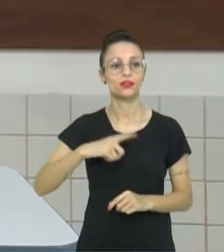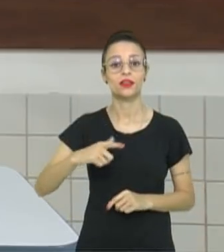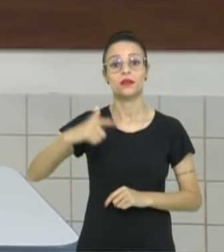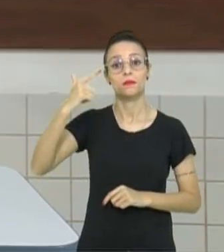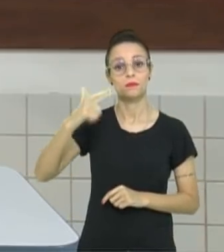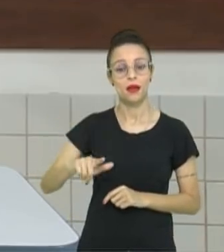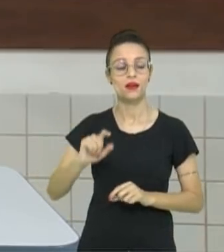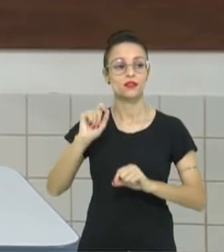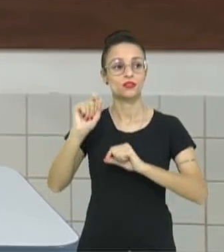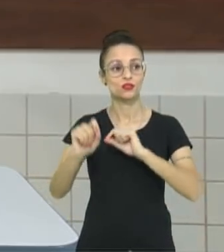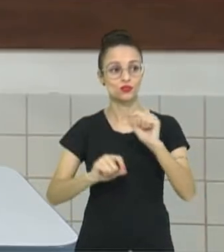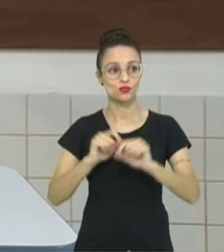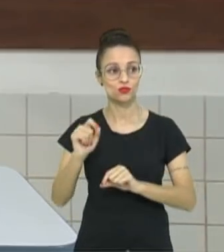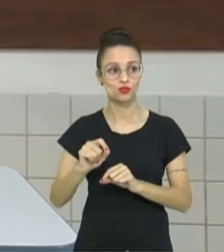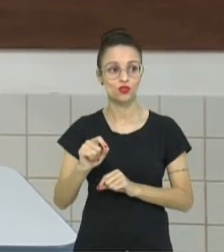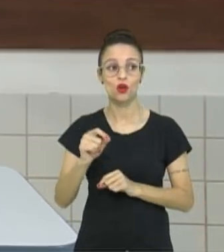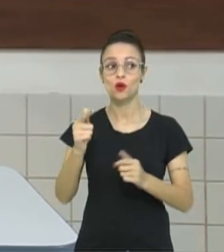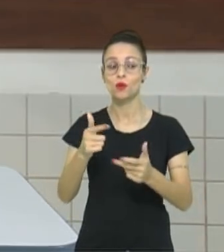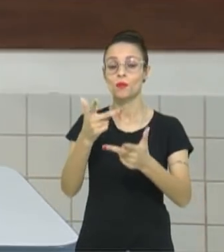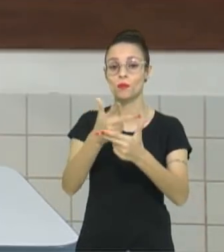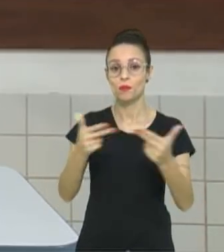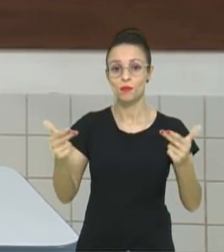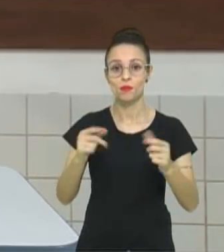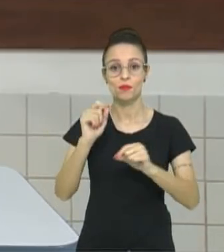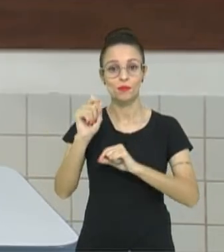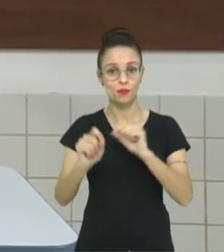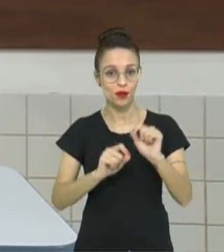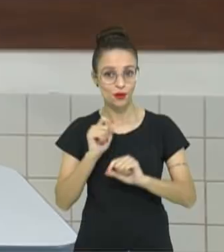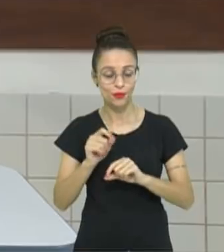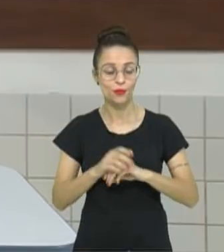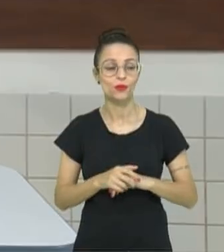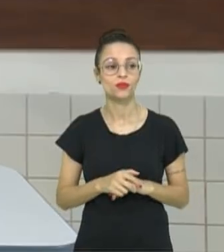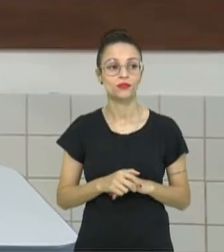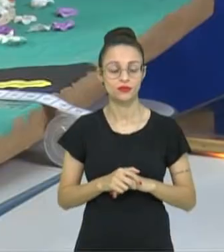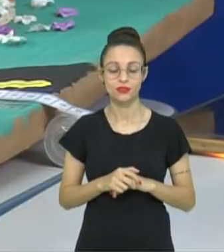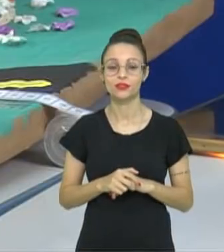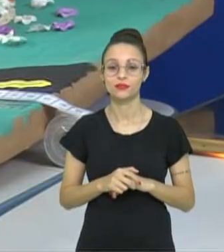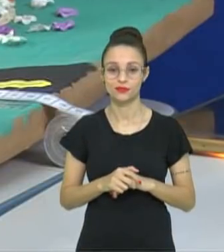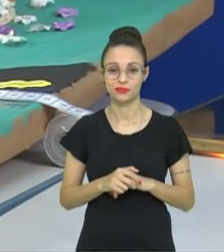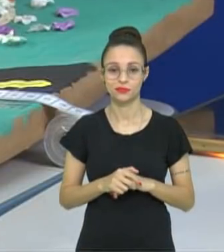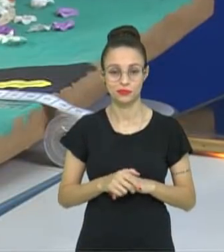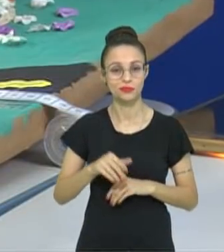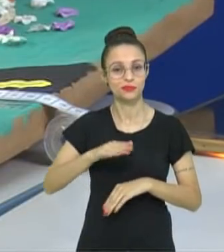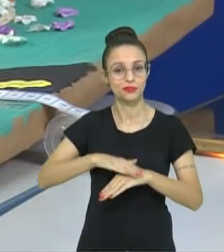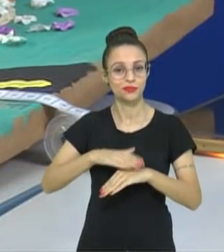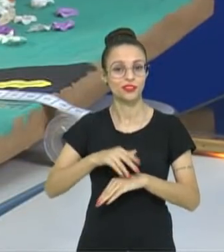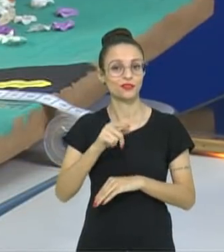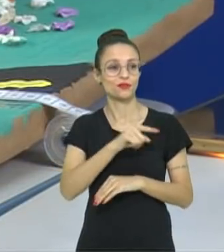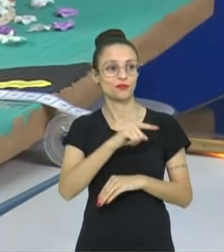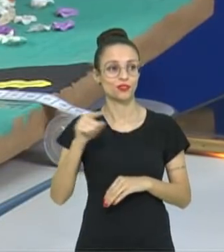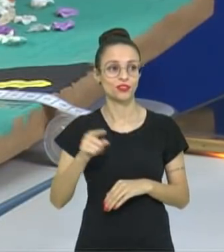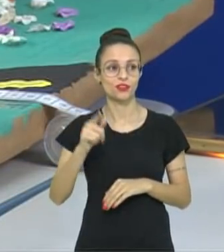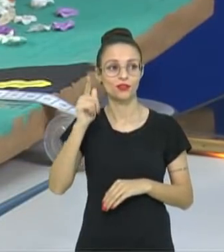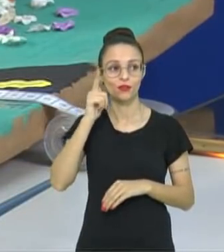mais um ingrediente, né? Mais um para que você tenha